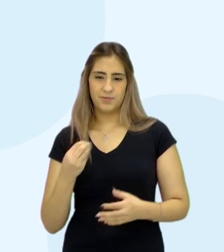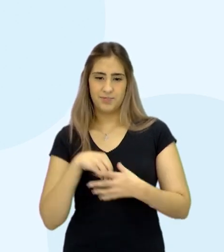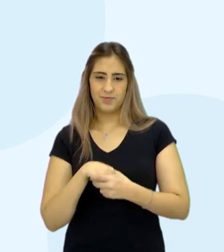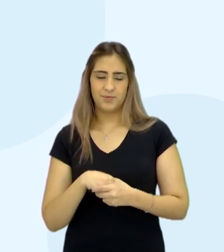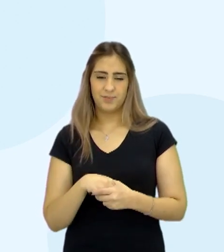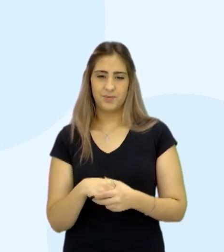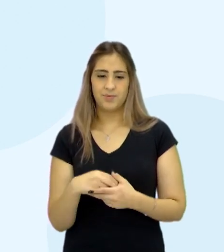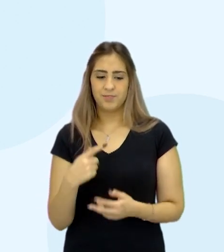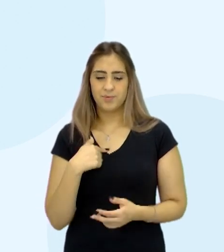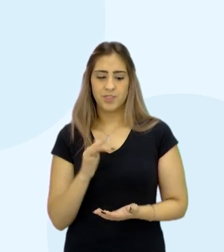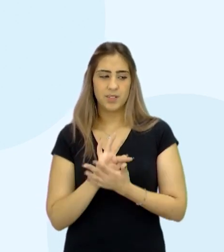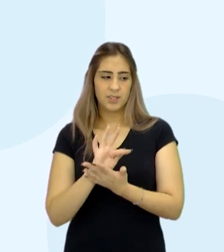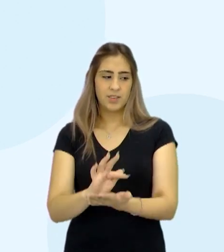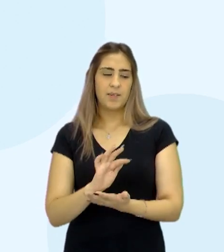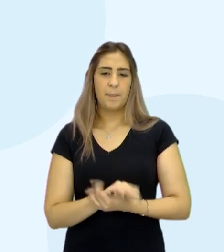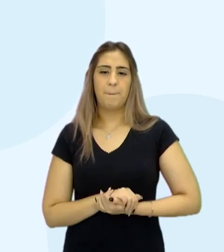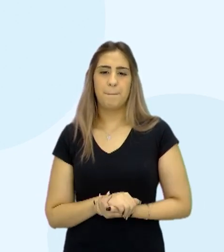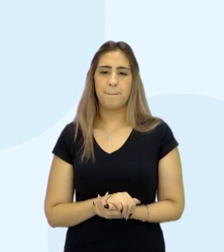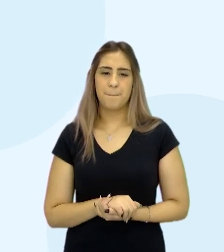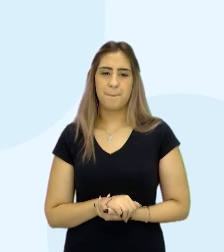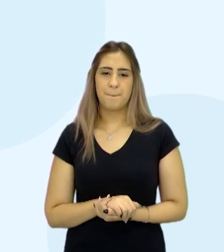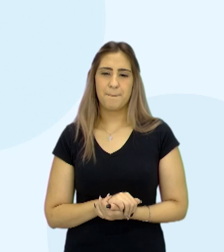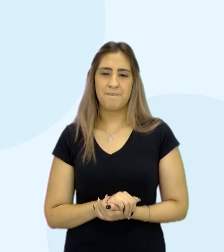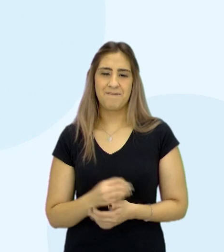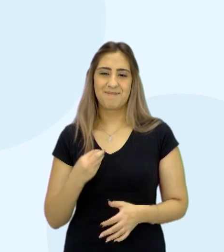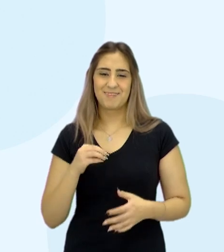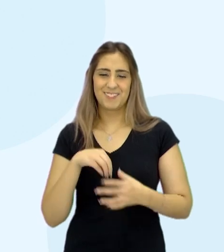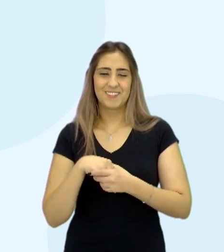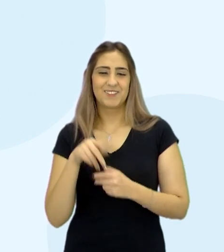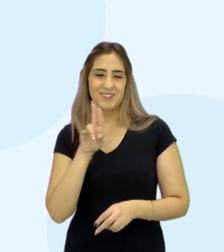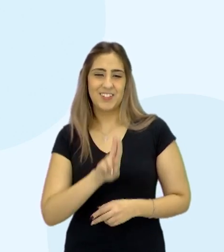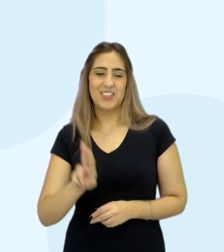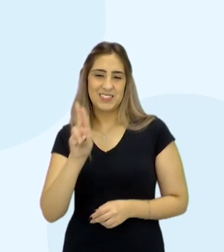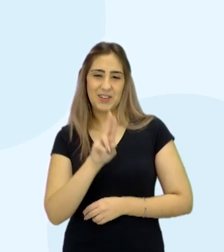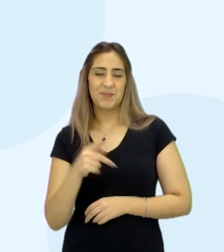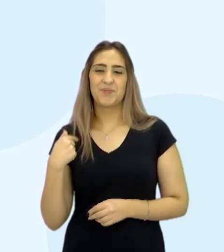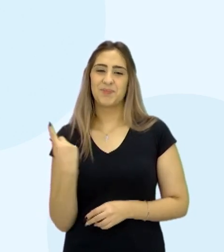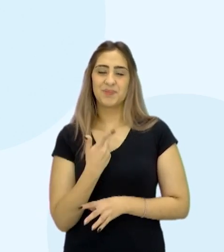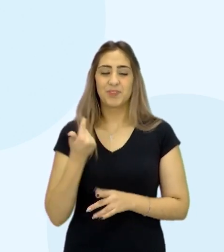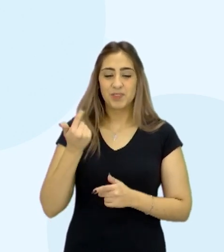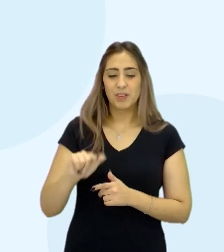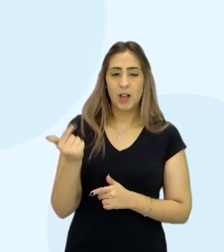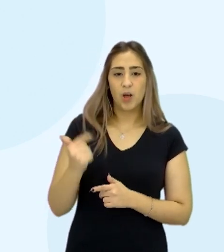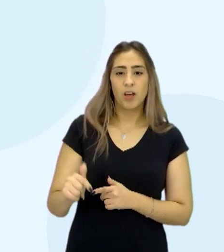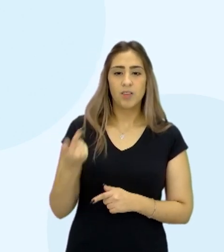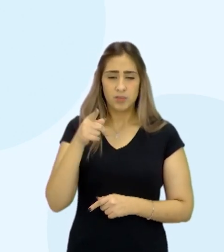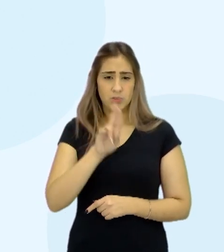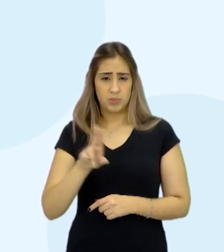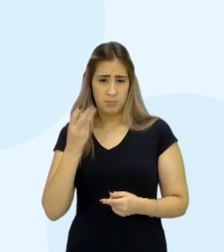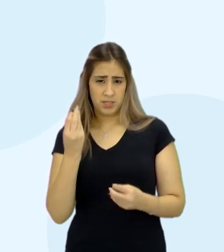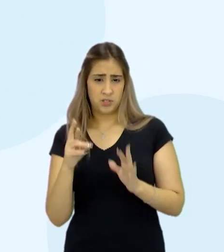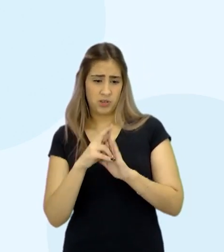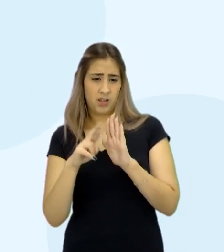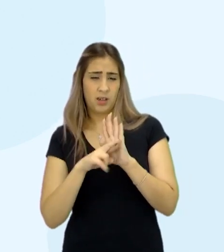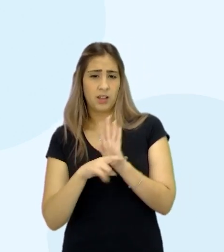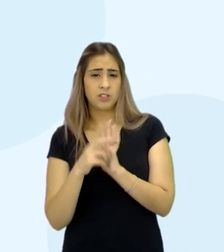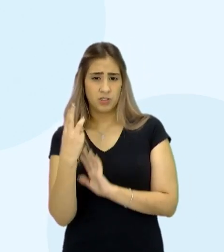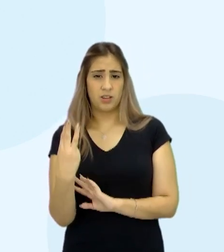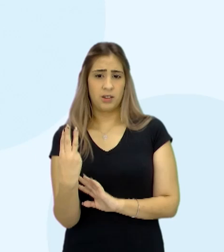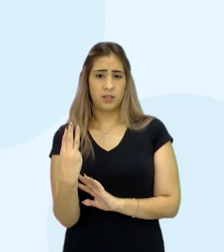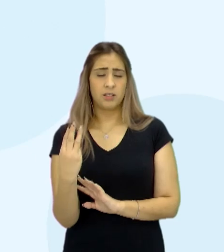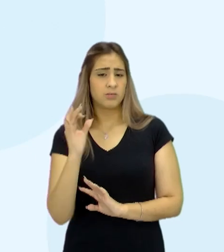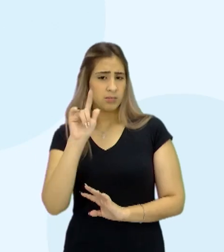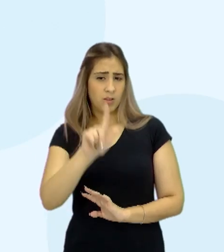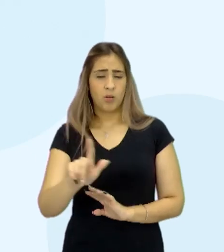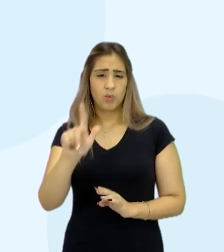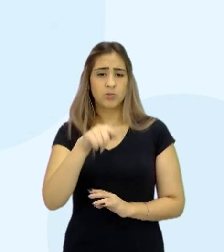que é fundamental, você tem que saber. Por quê? Porque sempre você vai usar. Toda hora. Você usa bastante regra de 3? Com certeza. A